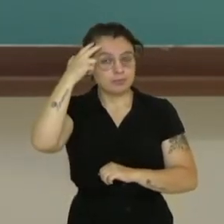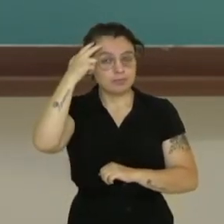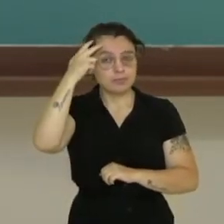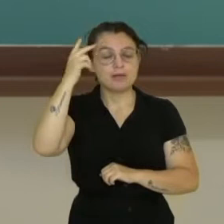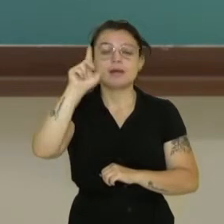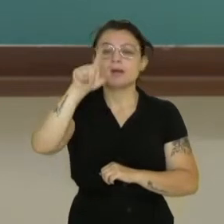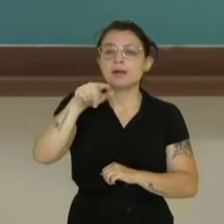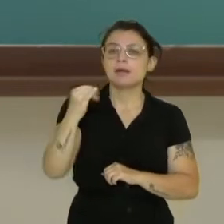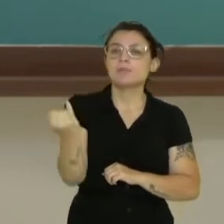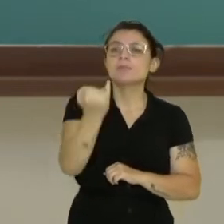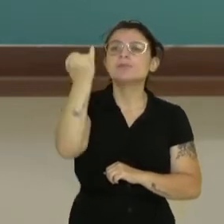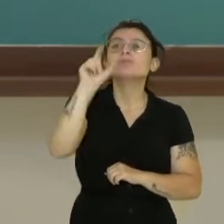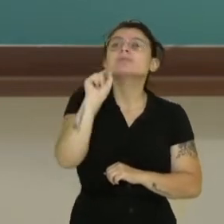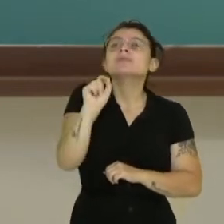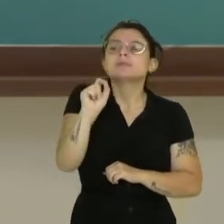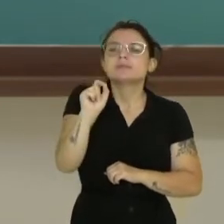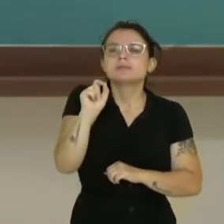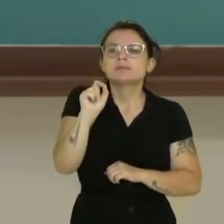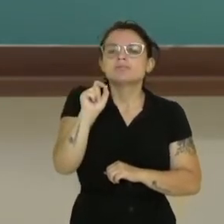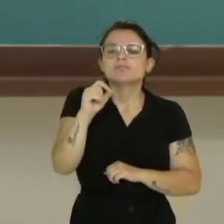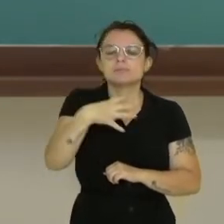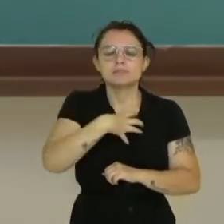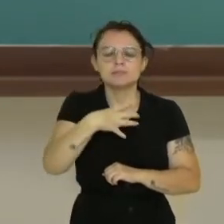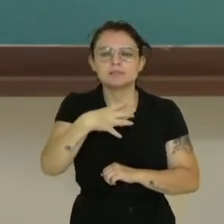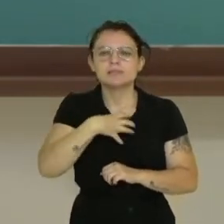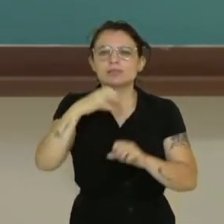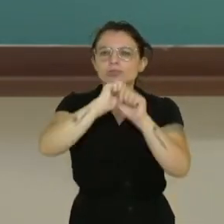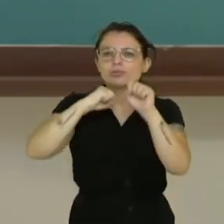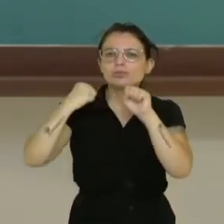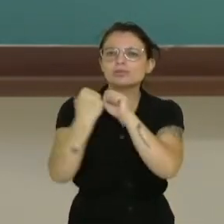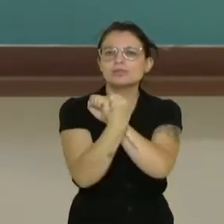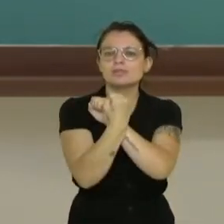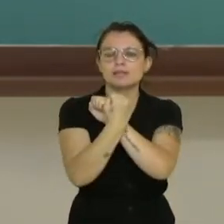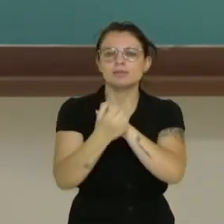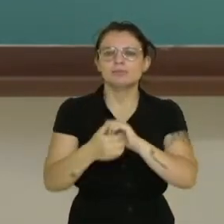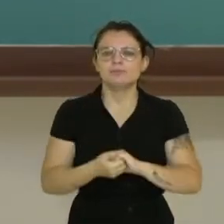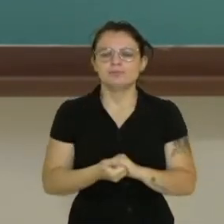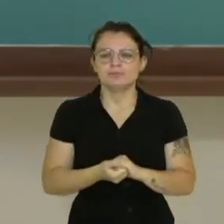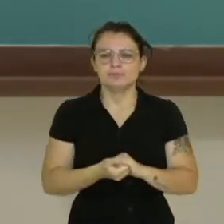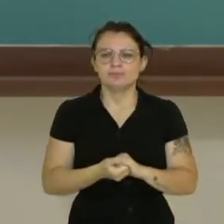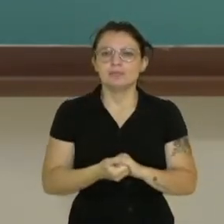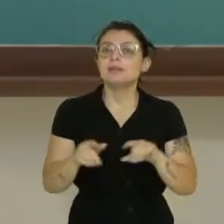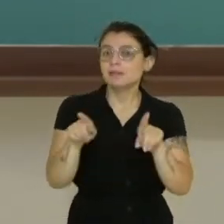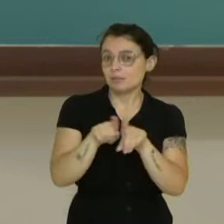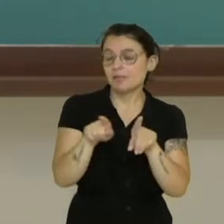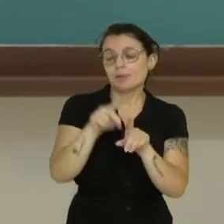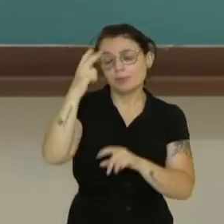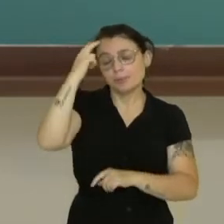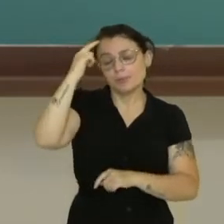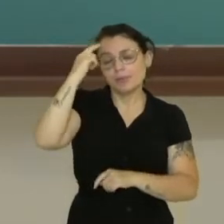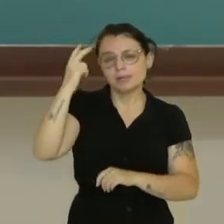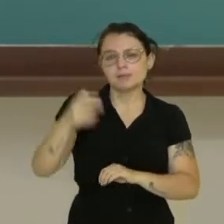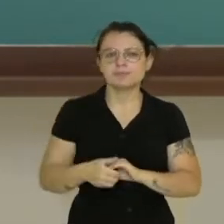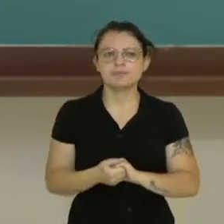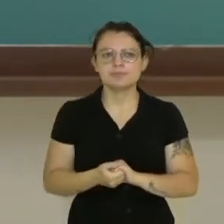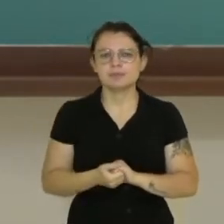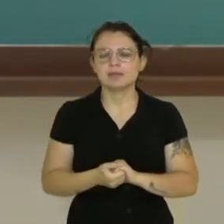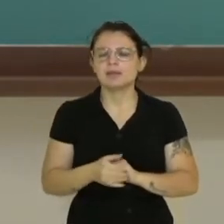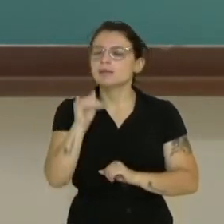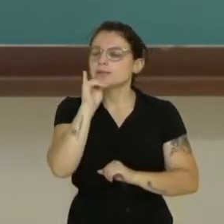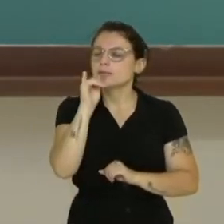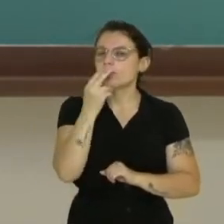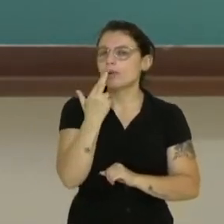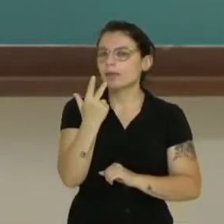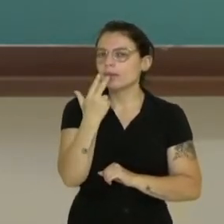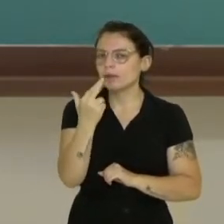em consideração os aspectos sociais, né? E os aspectos culturais, obviamente. O tipo de língua